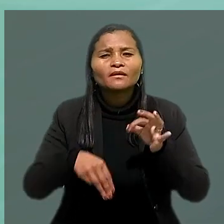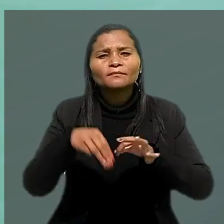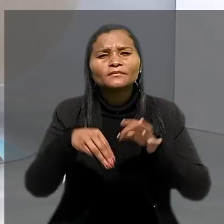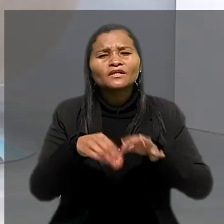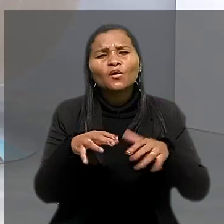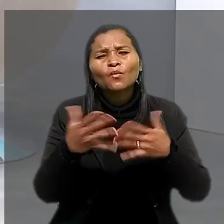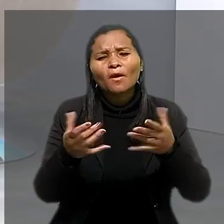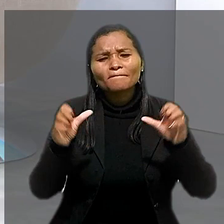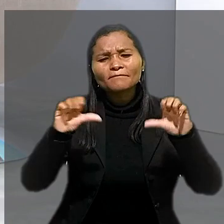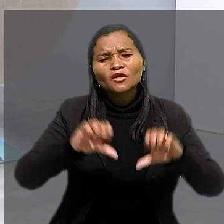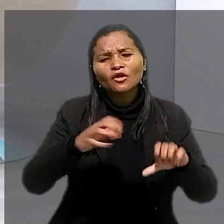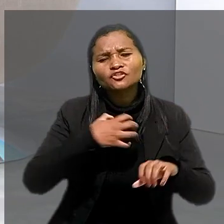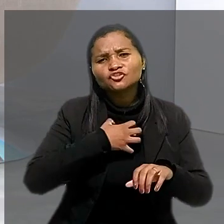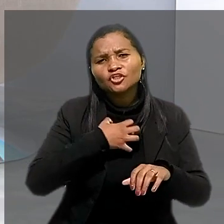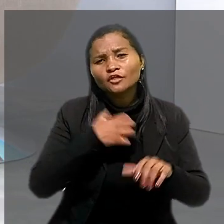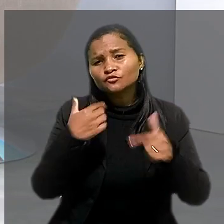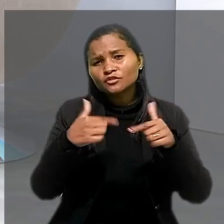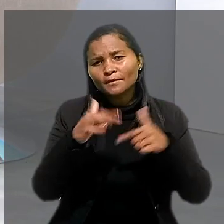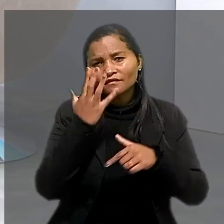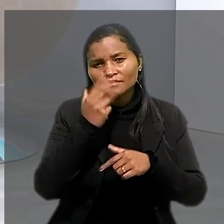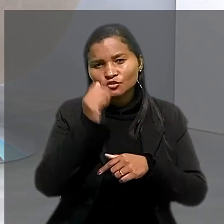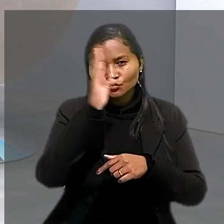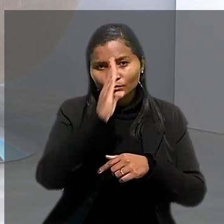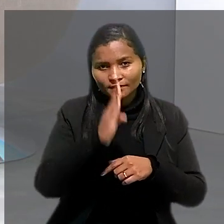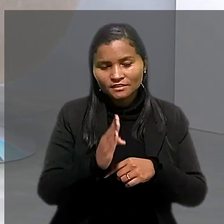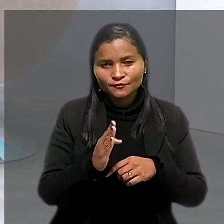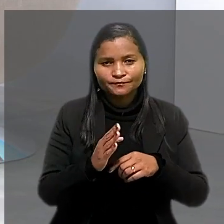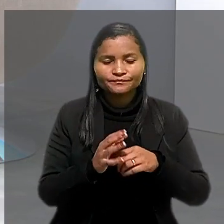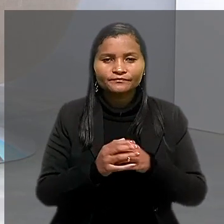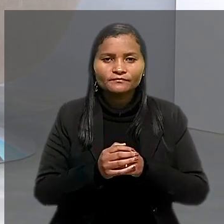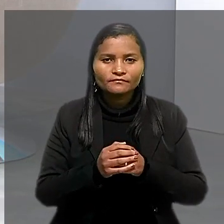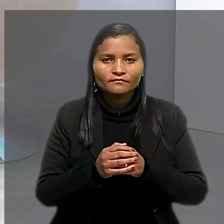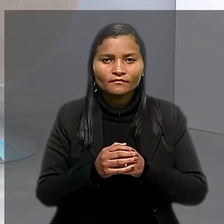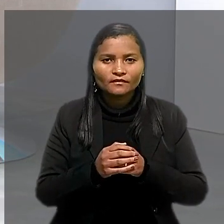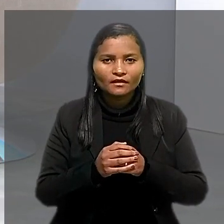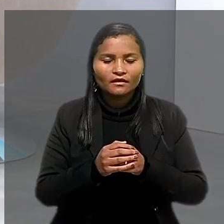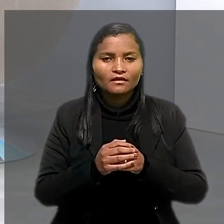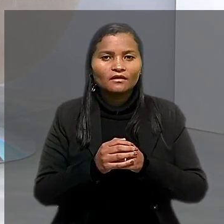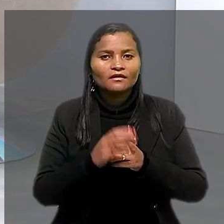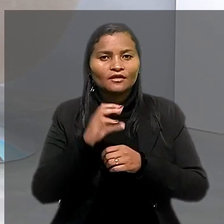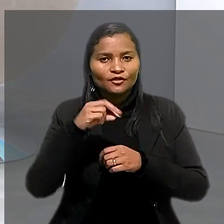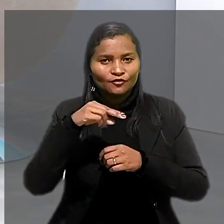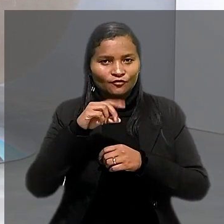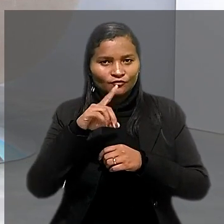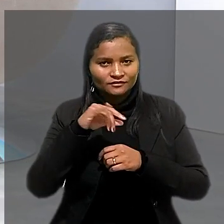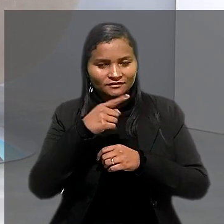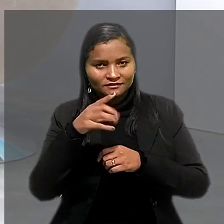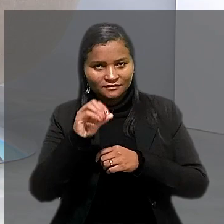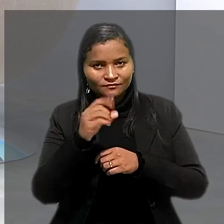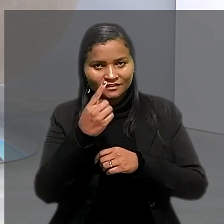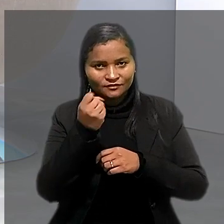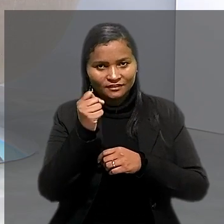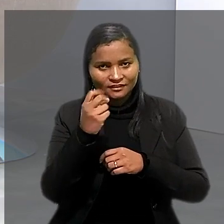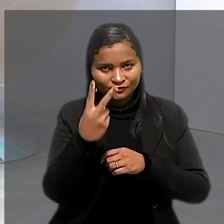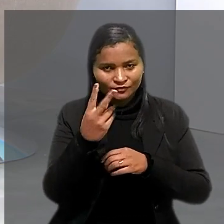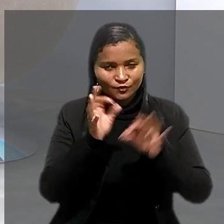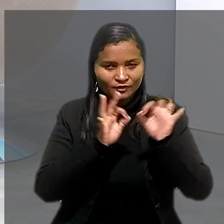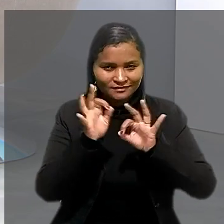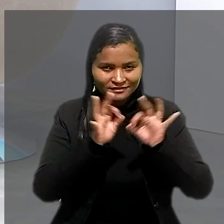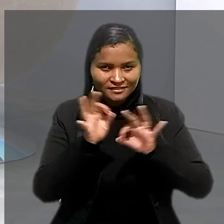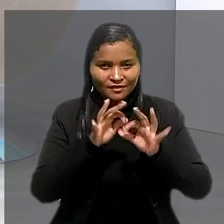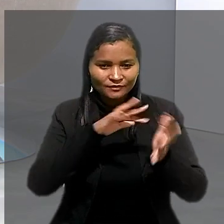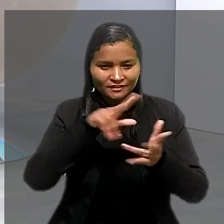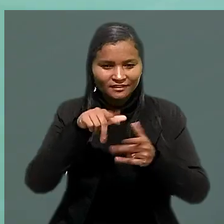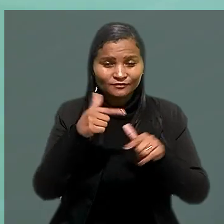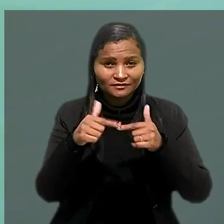infantil. Ministro, quais são as piores formas de trabalho infantil no Brasil? A Convenção 182 da Organização Internacional